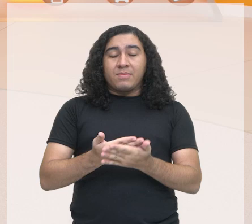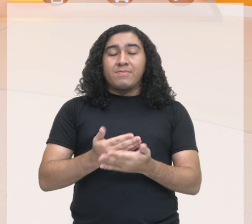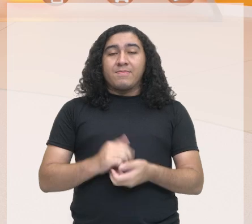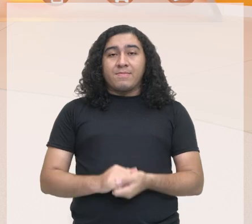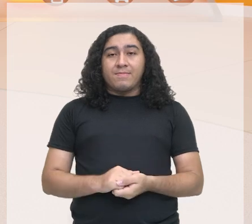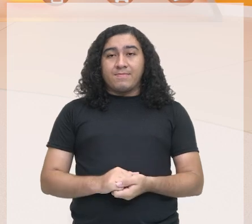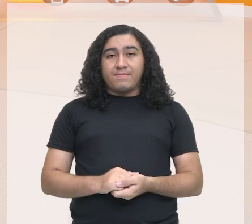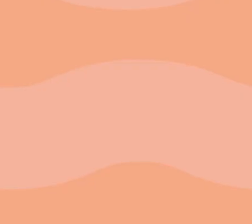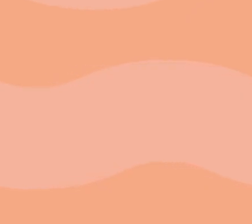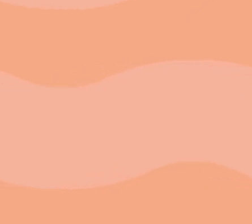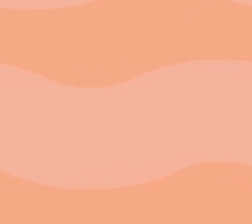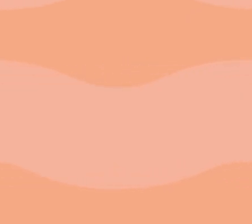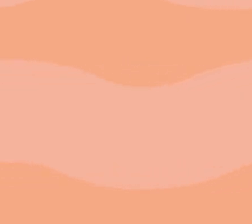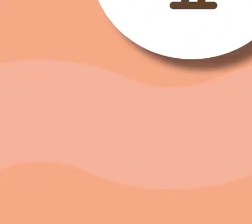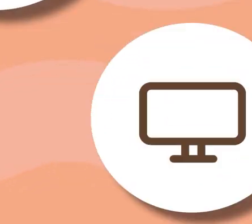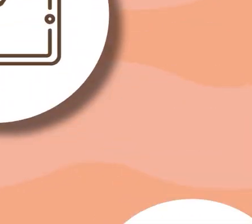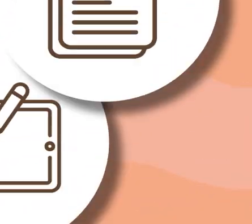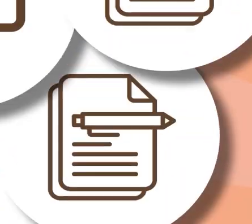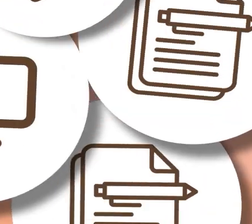Vamos lá.